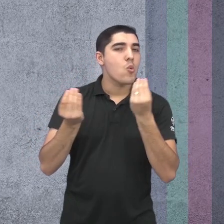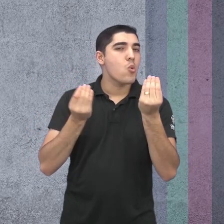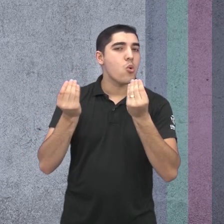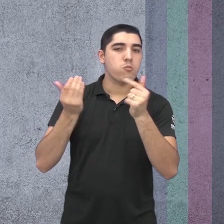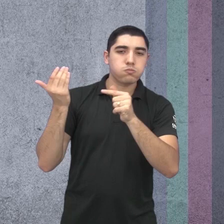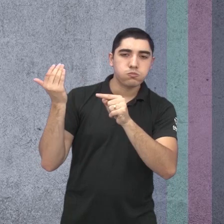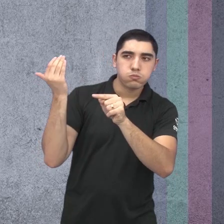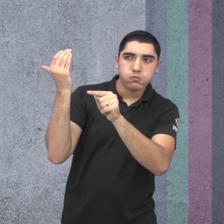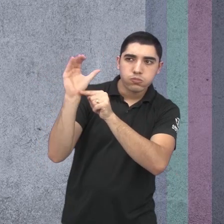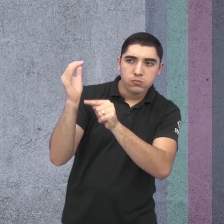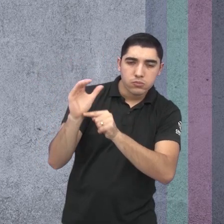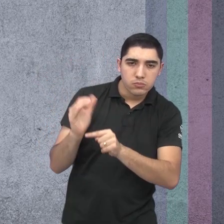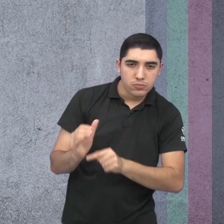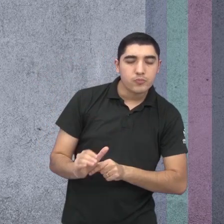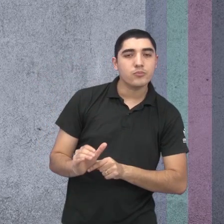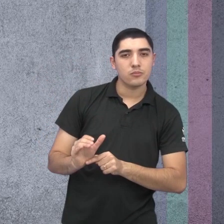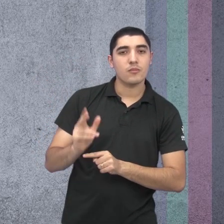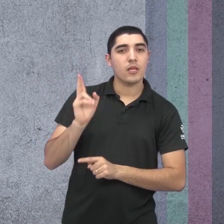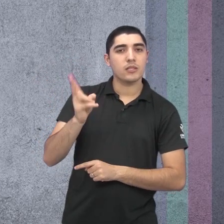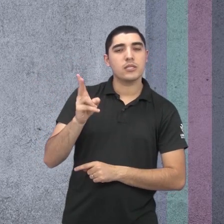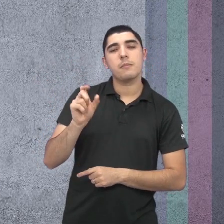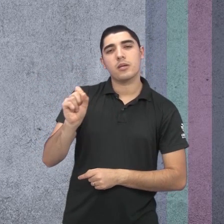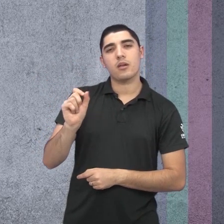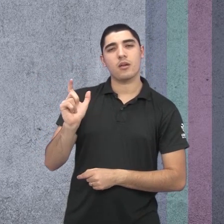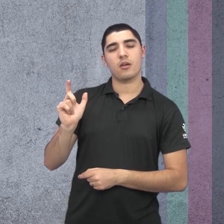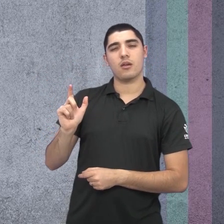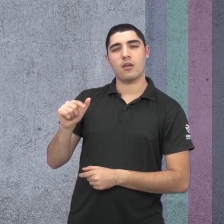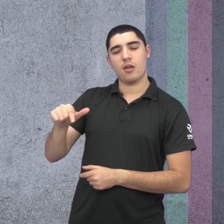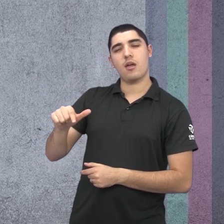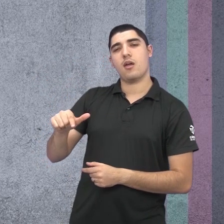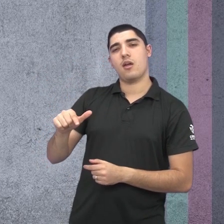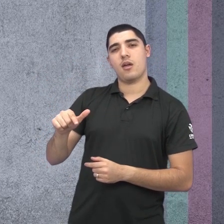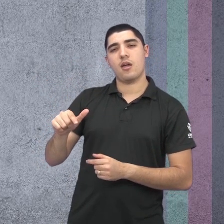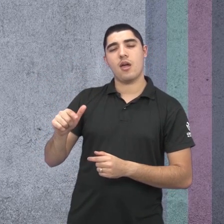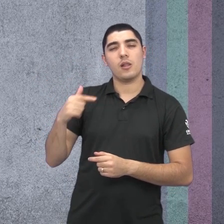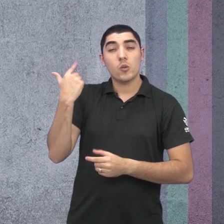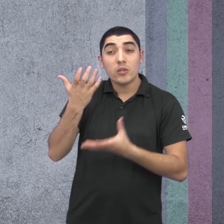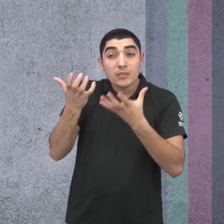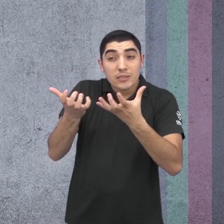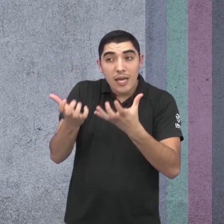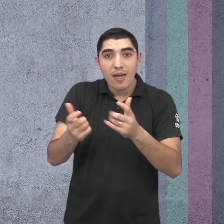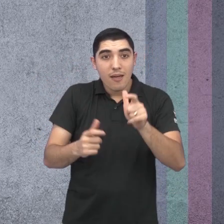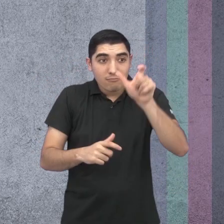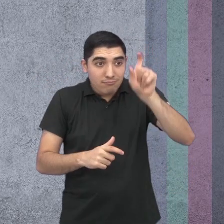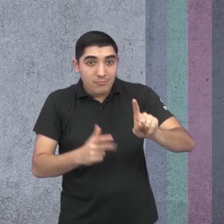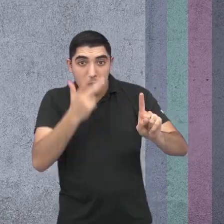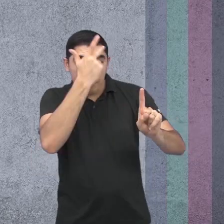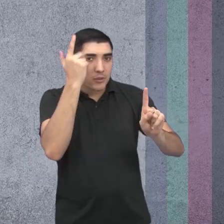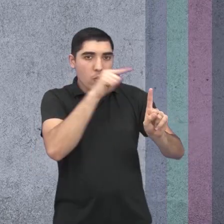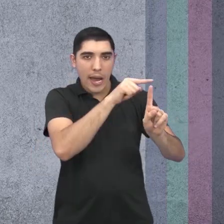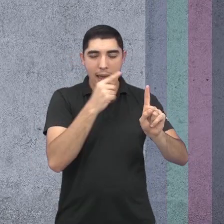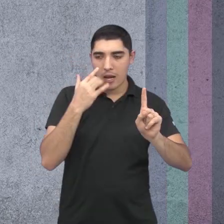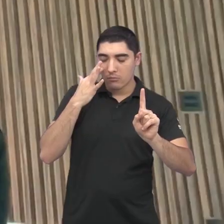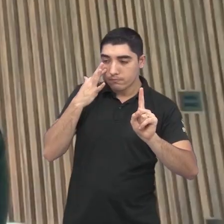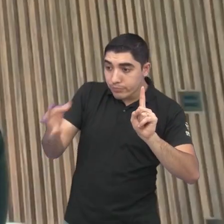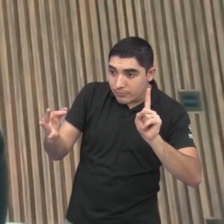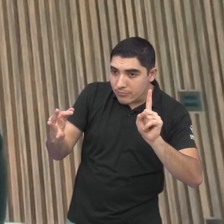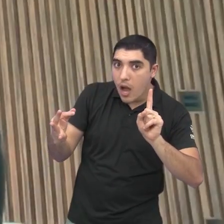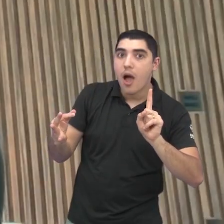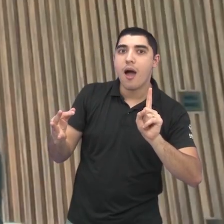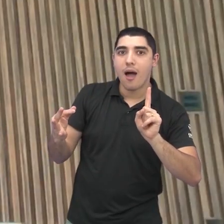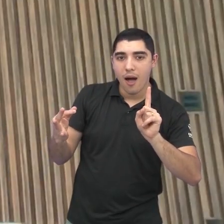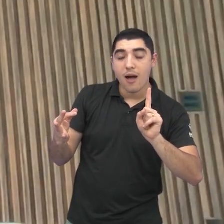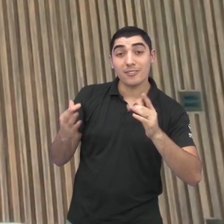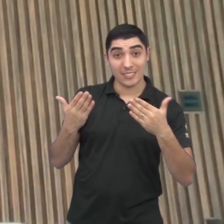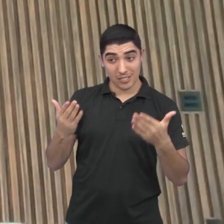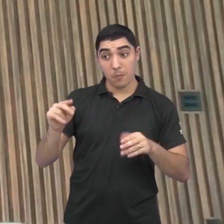chama dos calls to action, né? O que a gente quer que a pessoa preste mais atenção. Então, com a hierarquia da